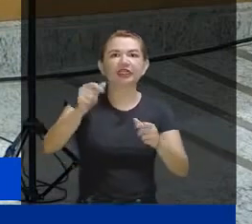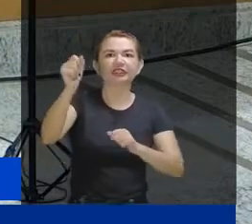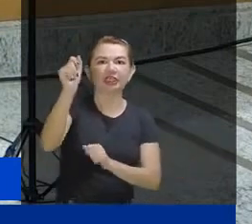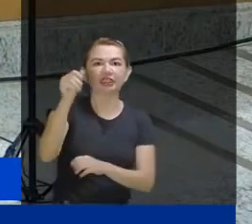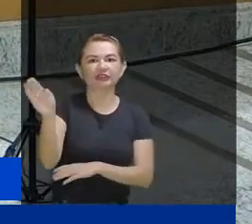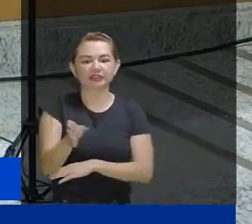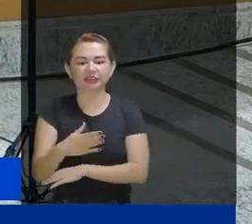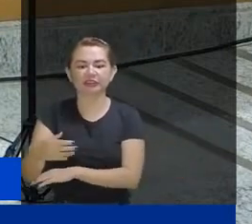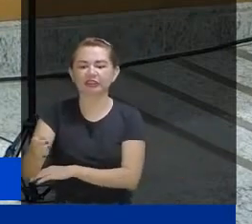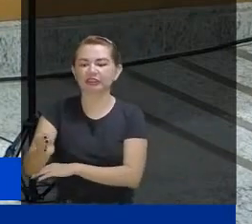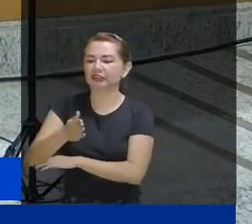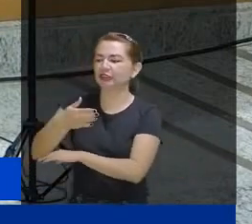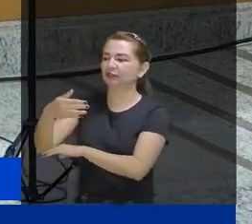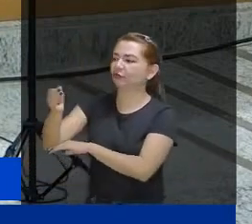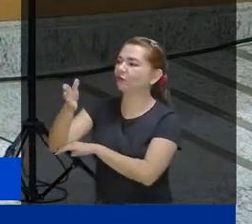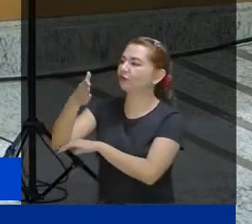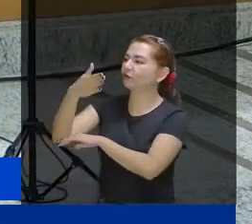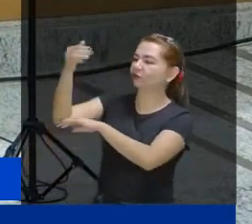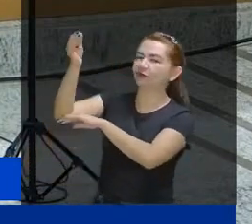eterno, seja